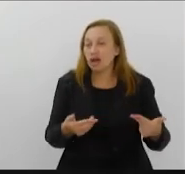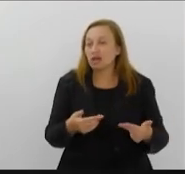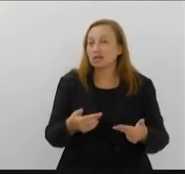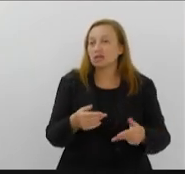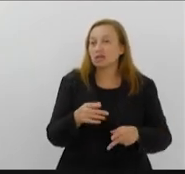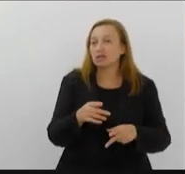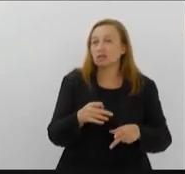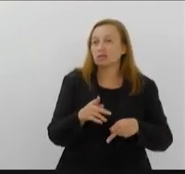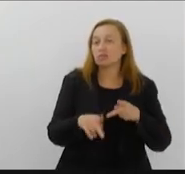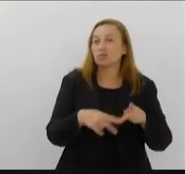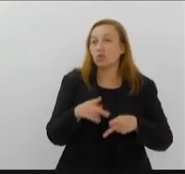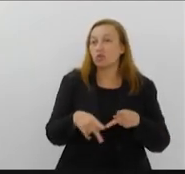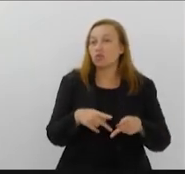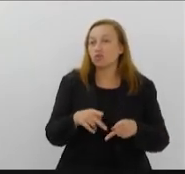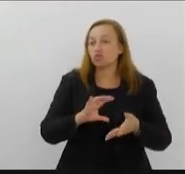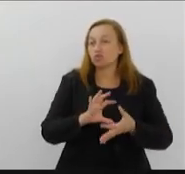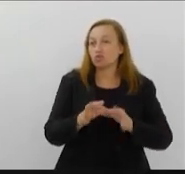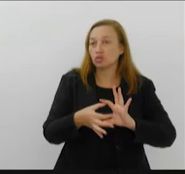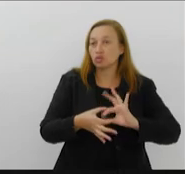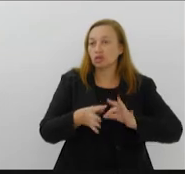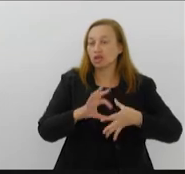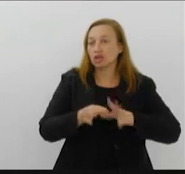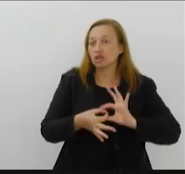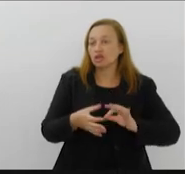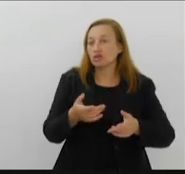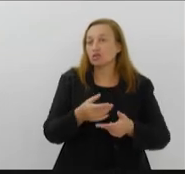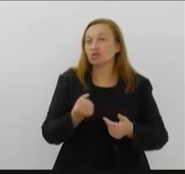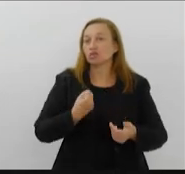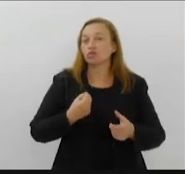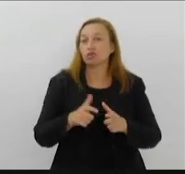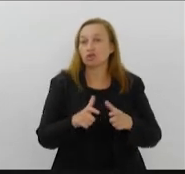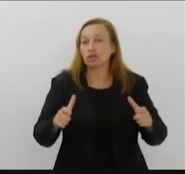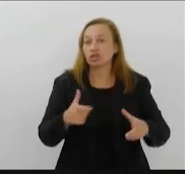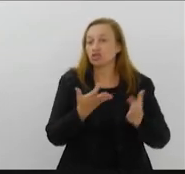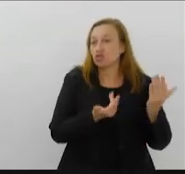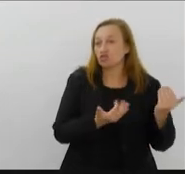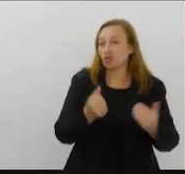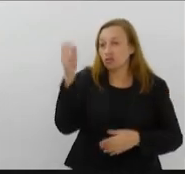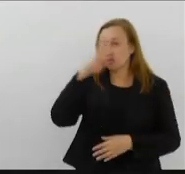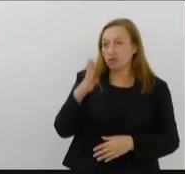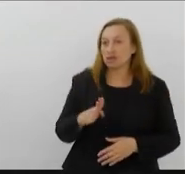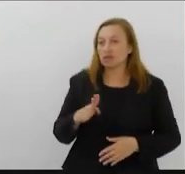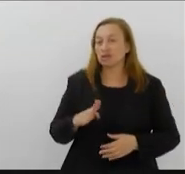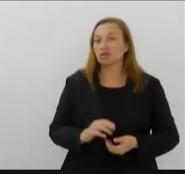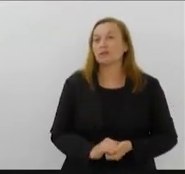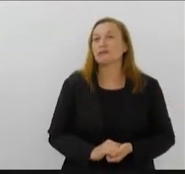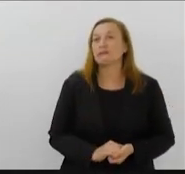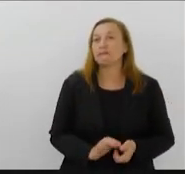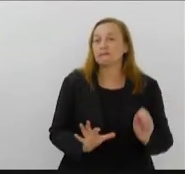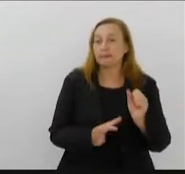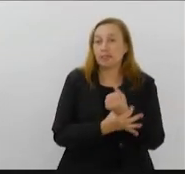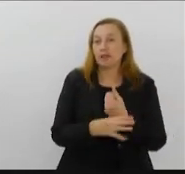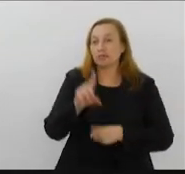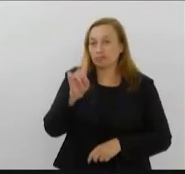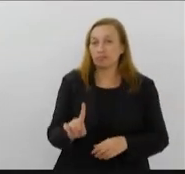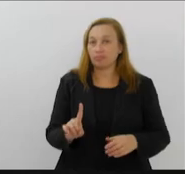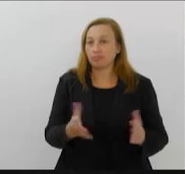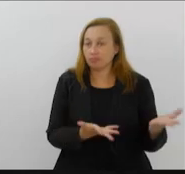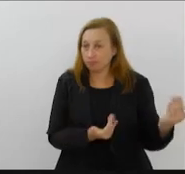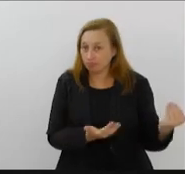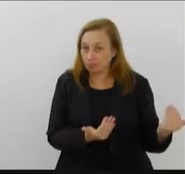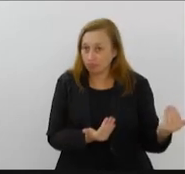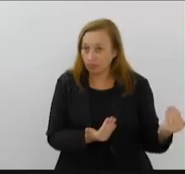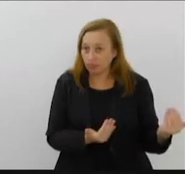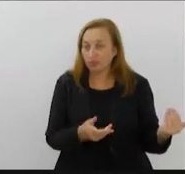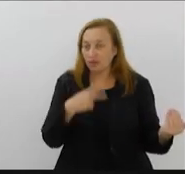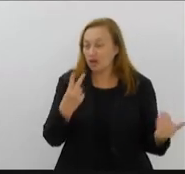pessoas, em um contexto em que a gente tem a maior geração de jovens da história do Brasil e que garantir os direitos da população jovem, lembrando que a gente não está